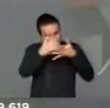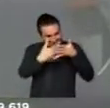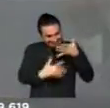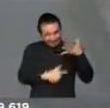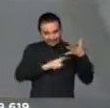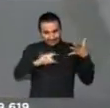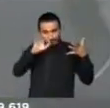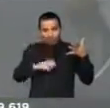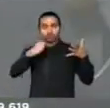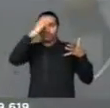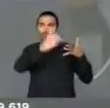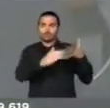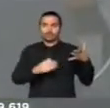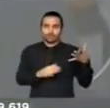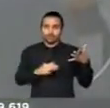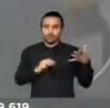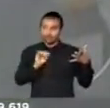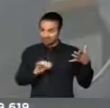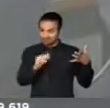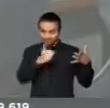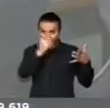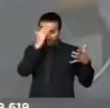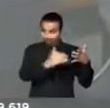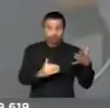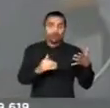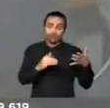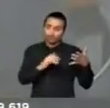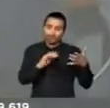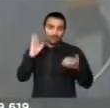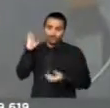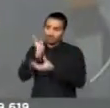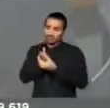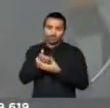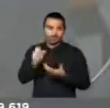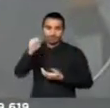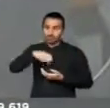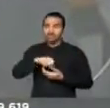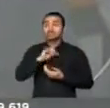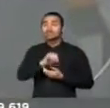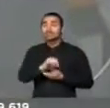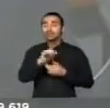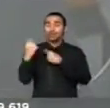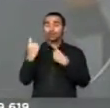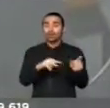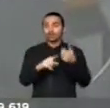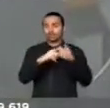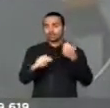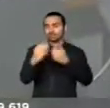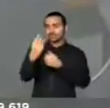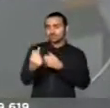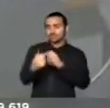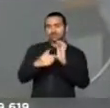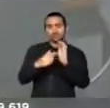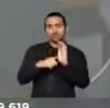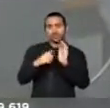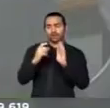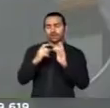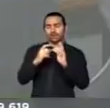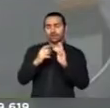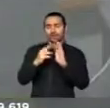vírgula, porque senão ele é responsabilizado. Então, se você vai de contra o artigo 37, que tem os princípios basilares da